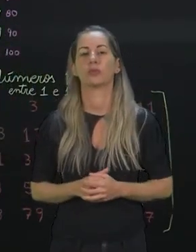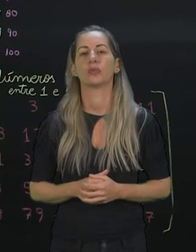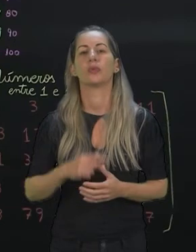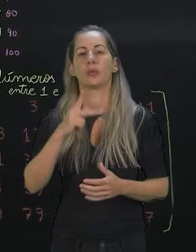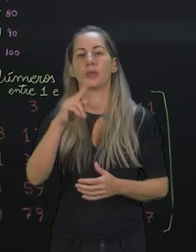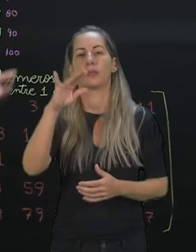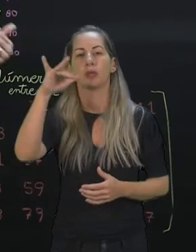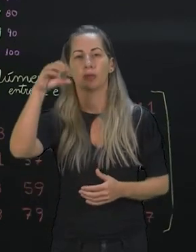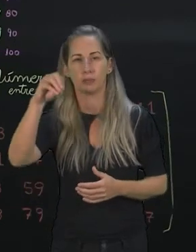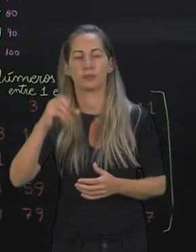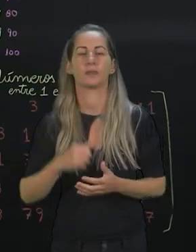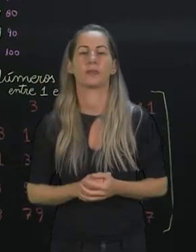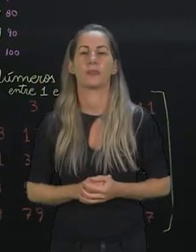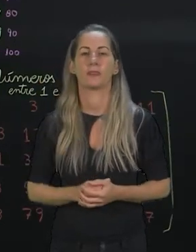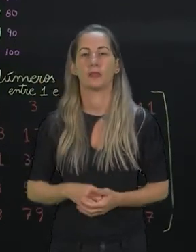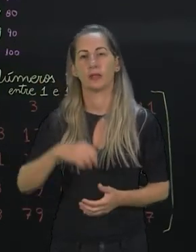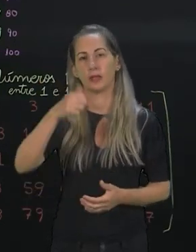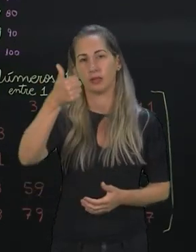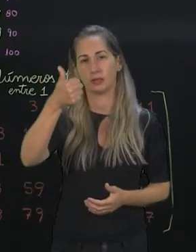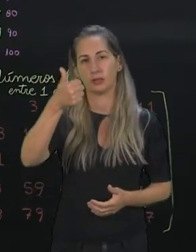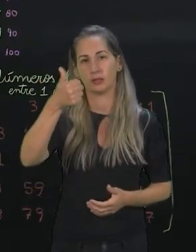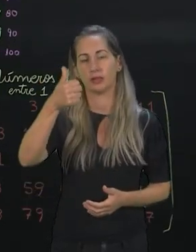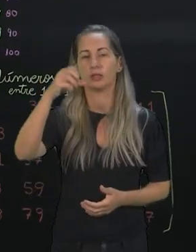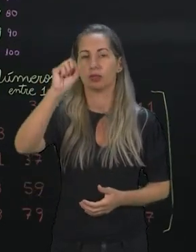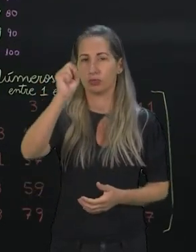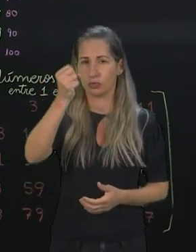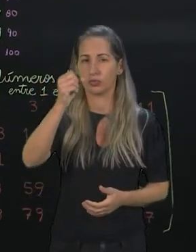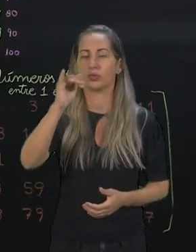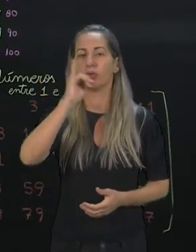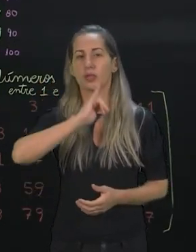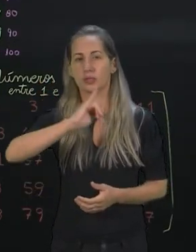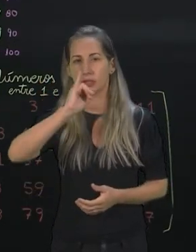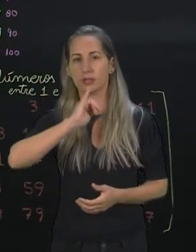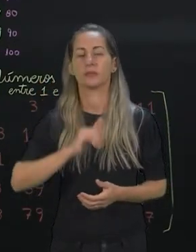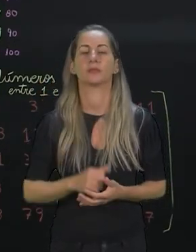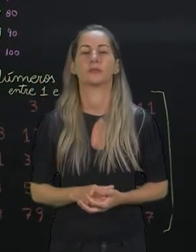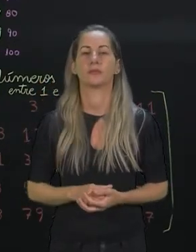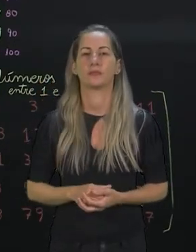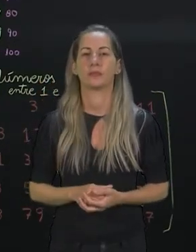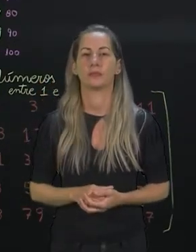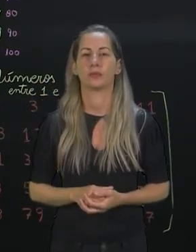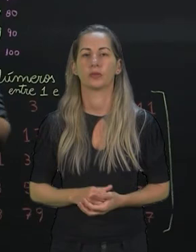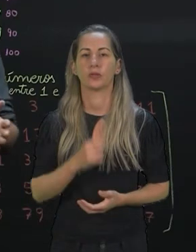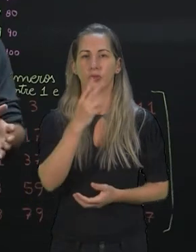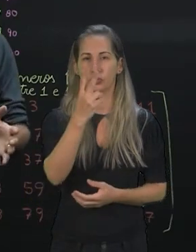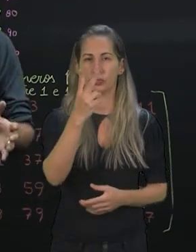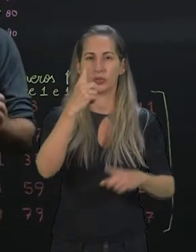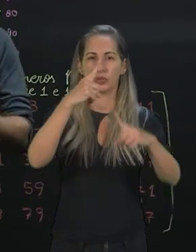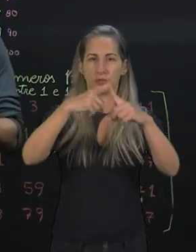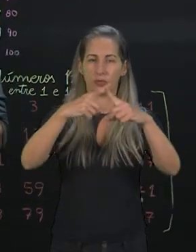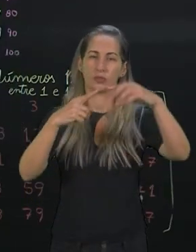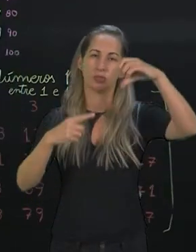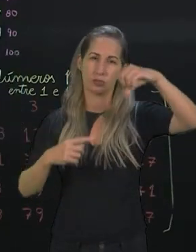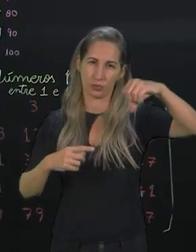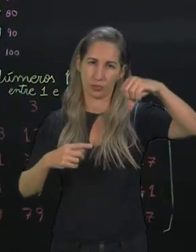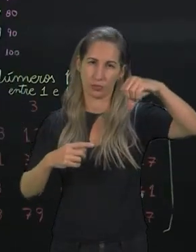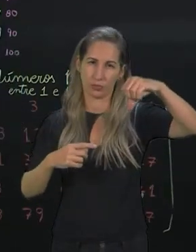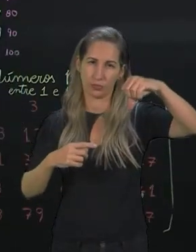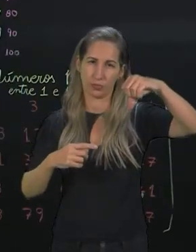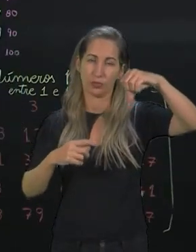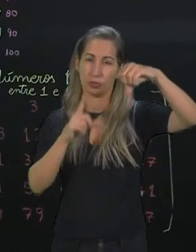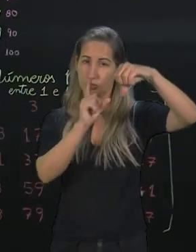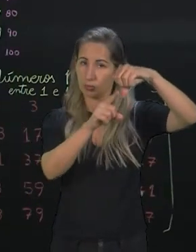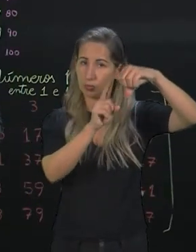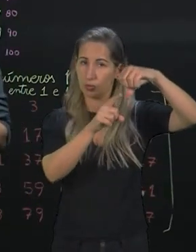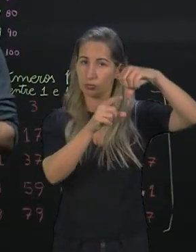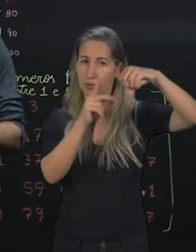números primos. O 18, por exemplo, o 18 é 2 vezes 9. Só que o